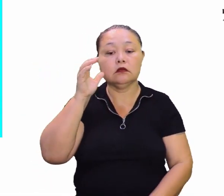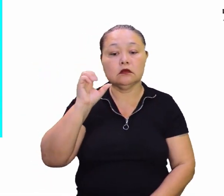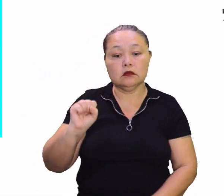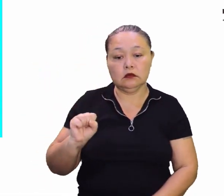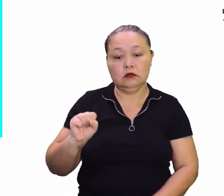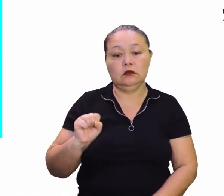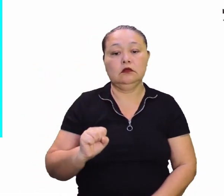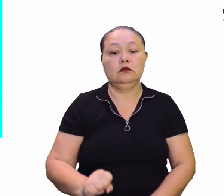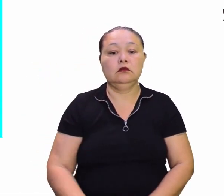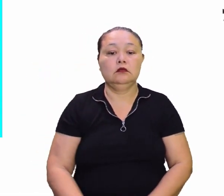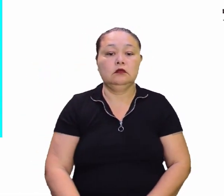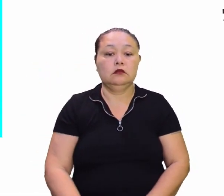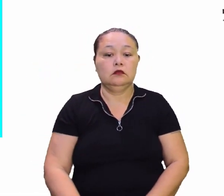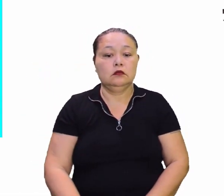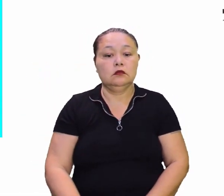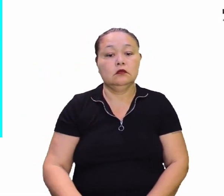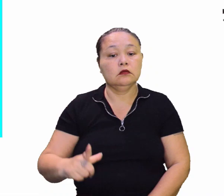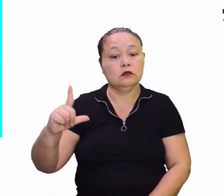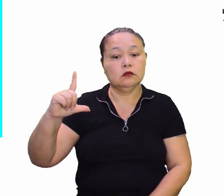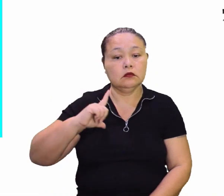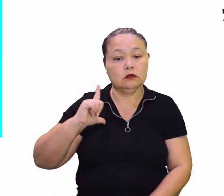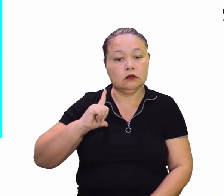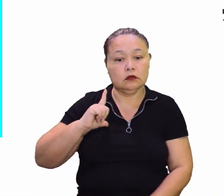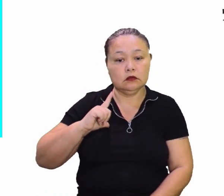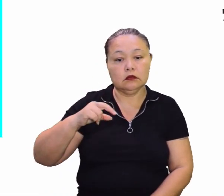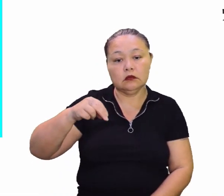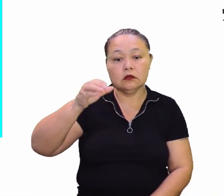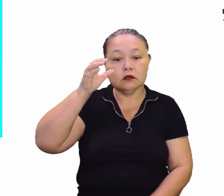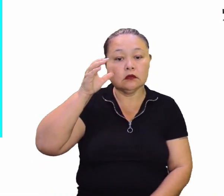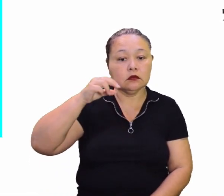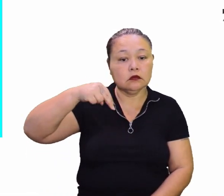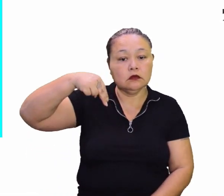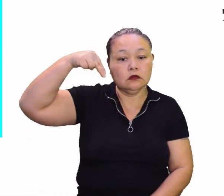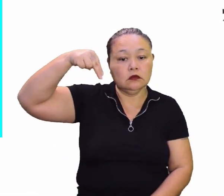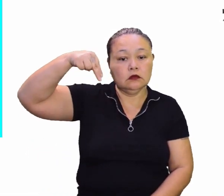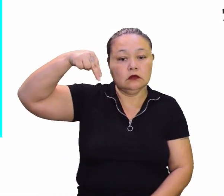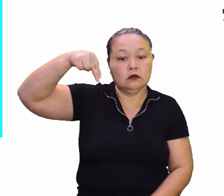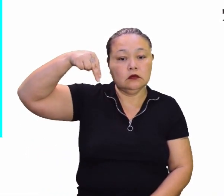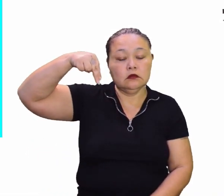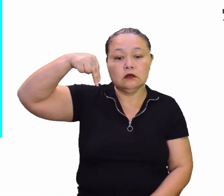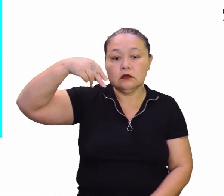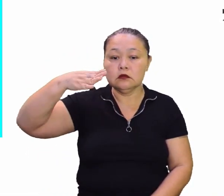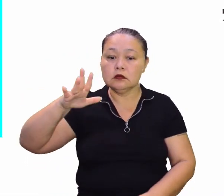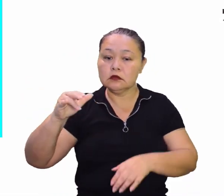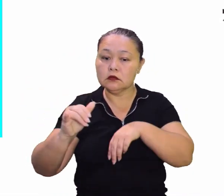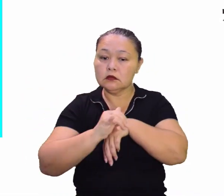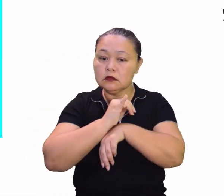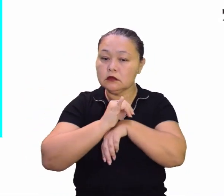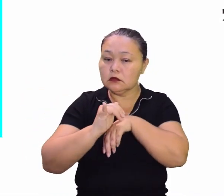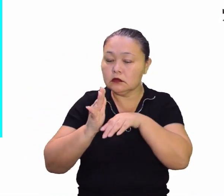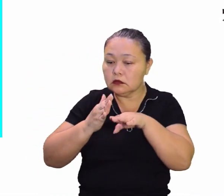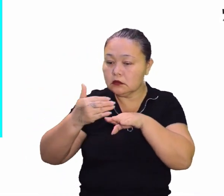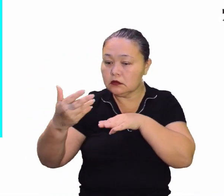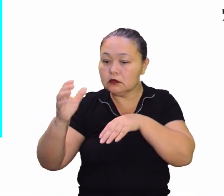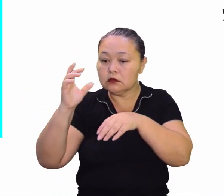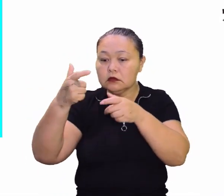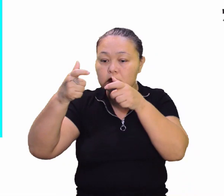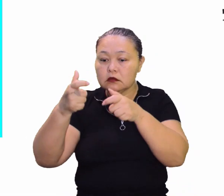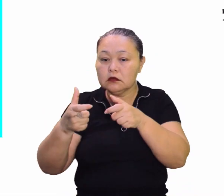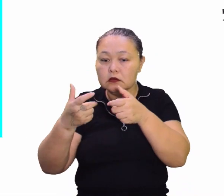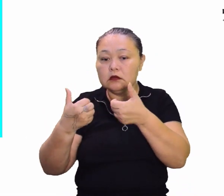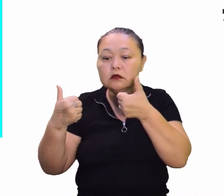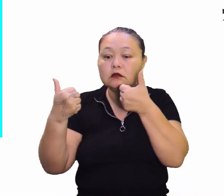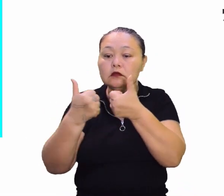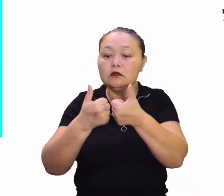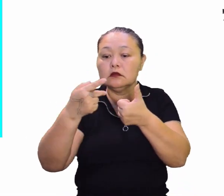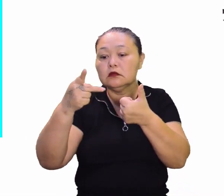do Sul. Então a gente tem lá acima a Coreia do Norte, mas está em ponto estratégico aí nessa localização próxima